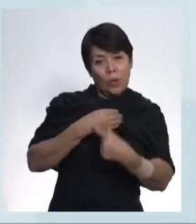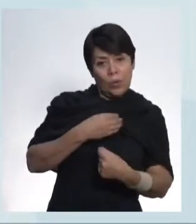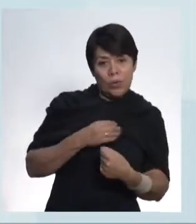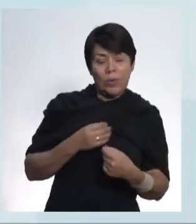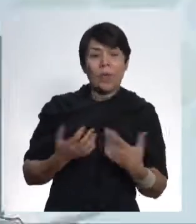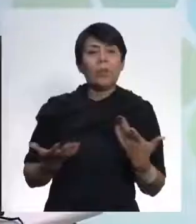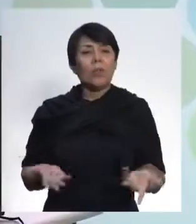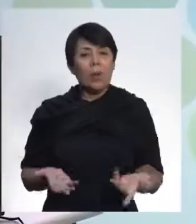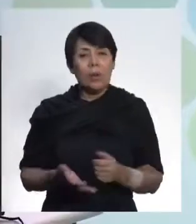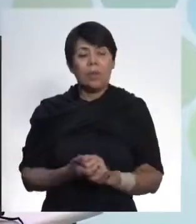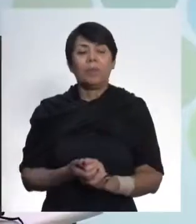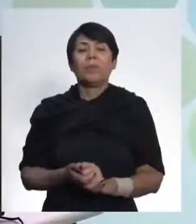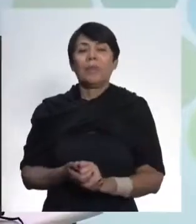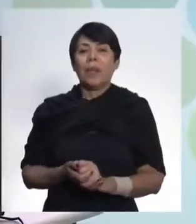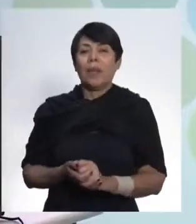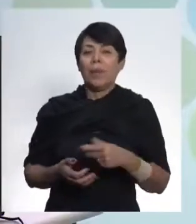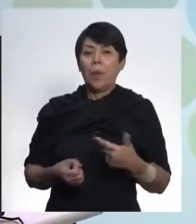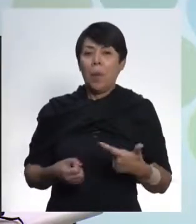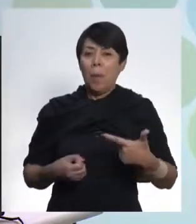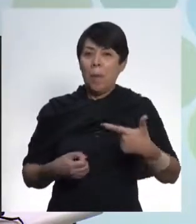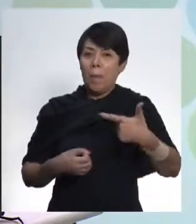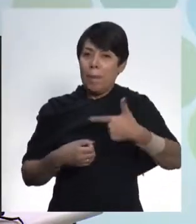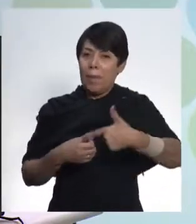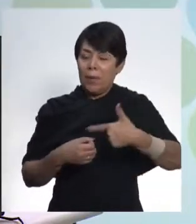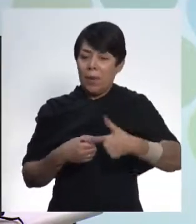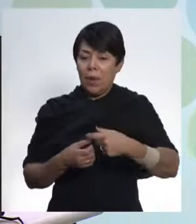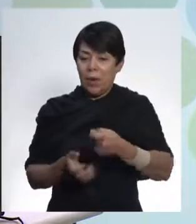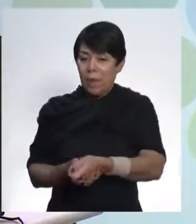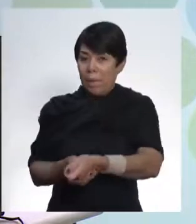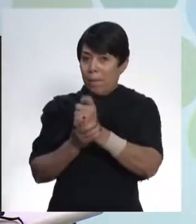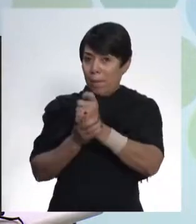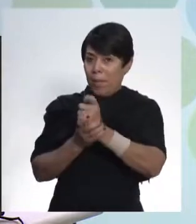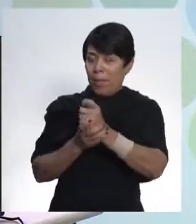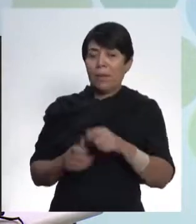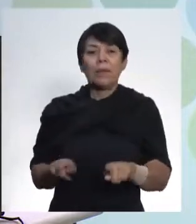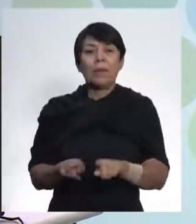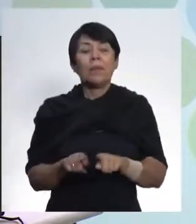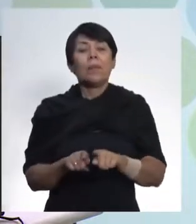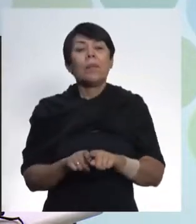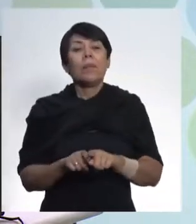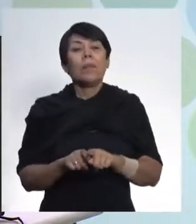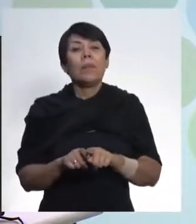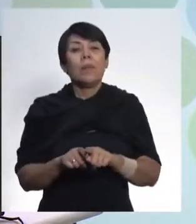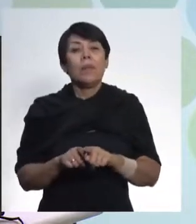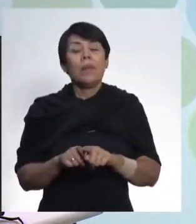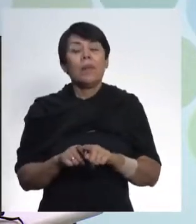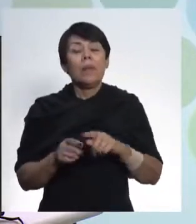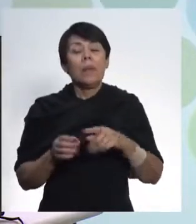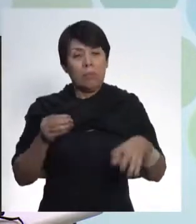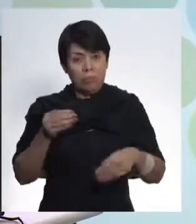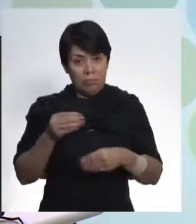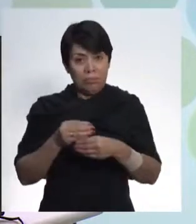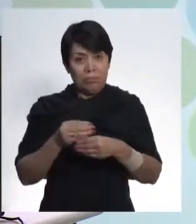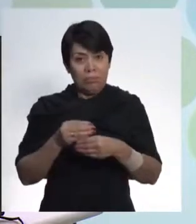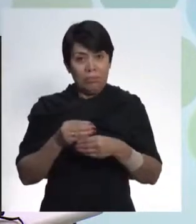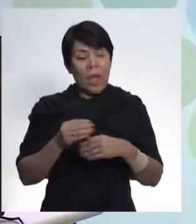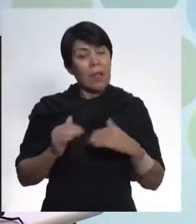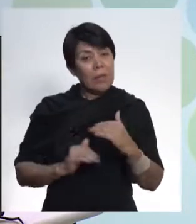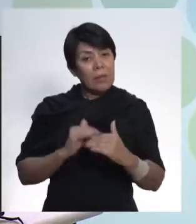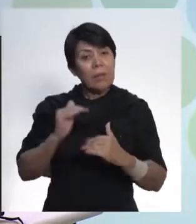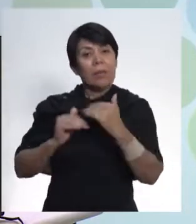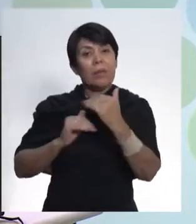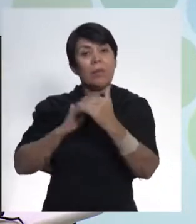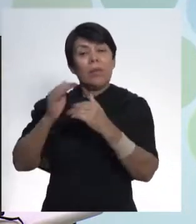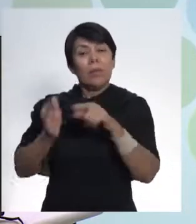Júlia. Ela falou petróleo, pesca e também acrescentou que ao desenvolvimento de